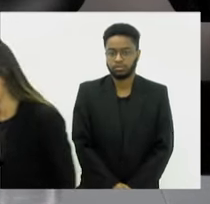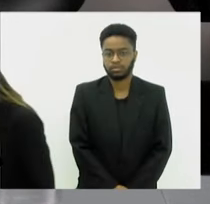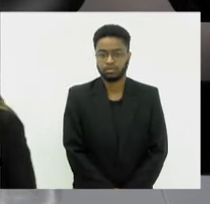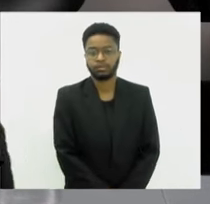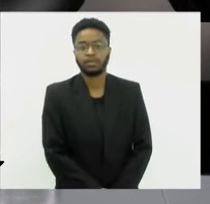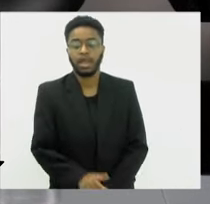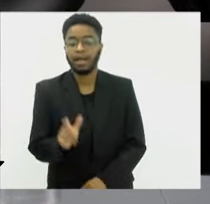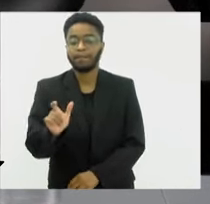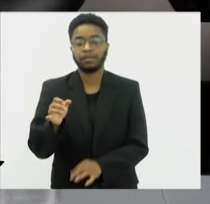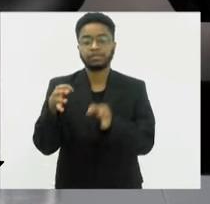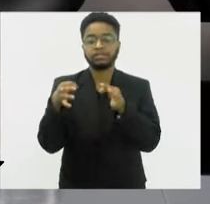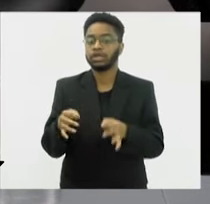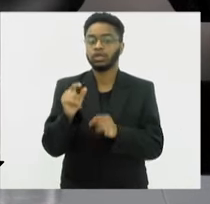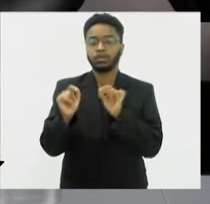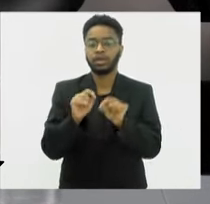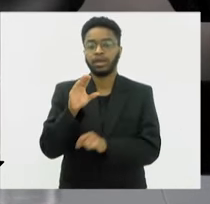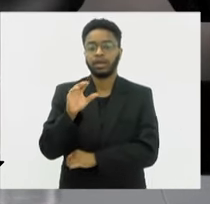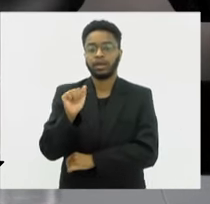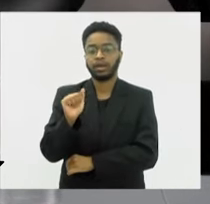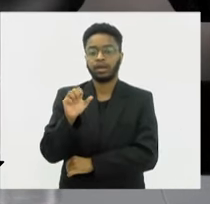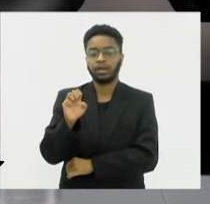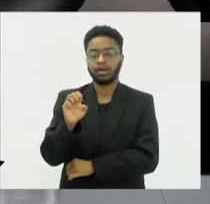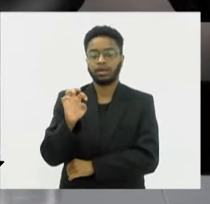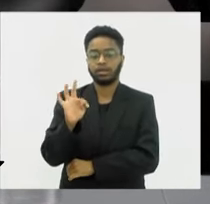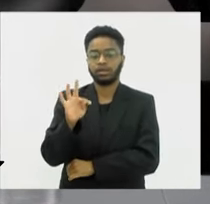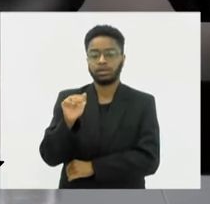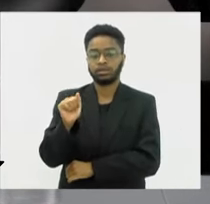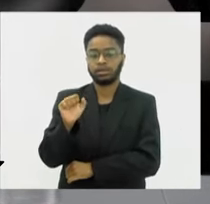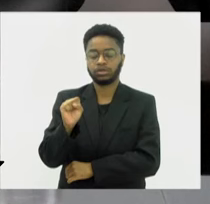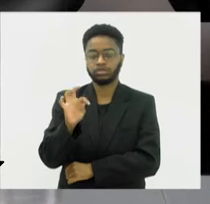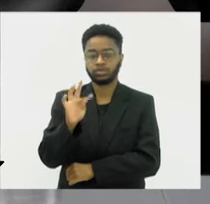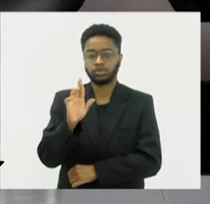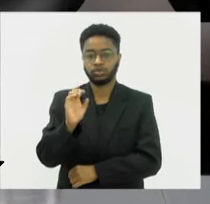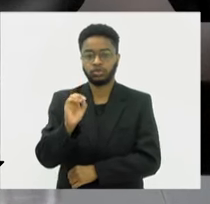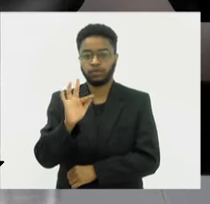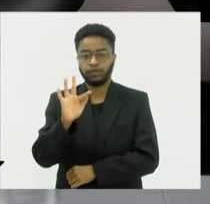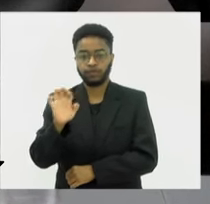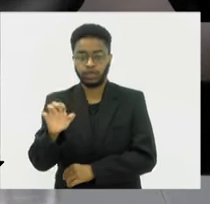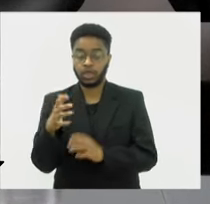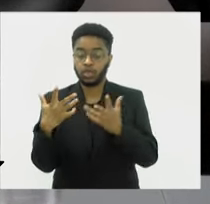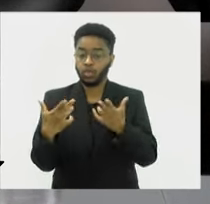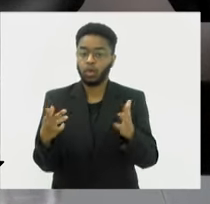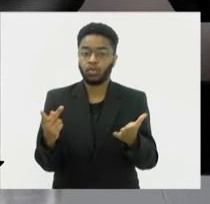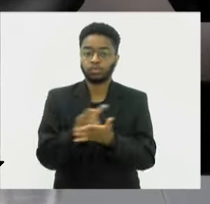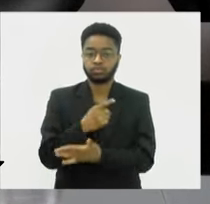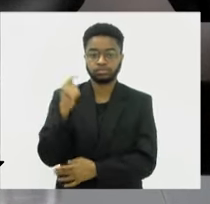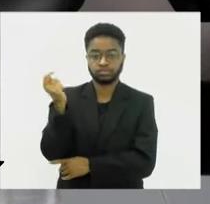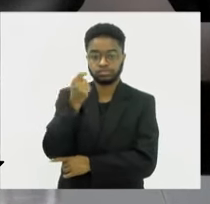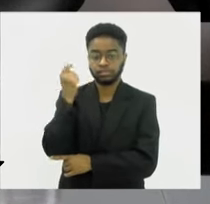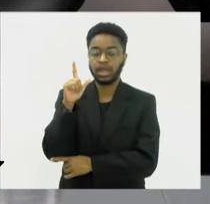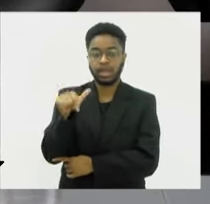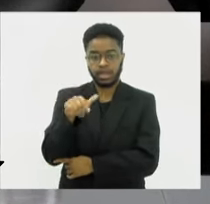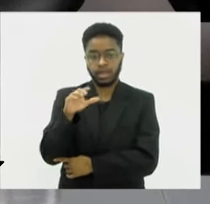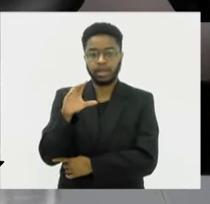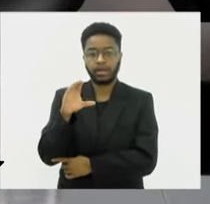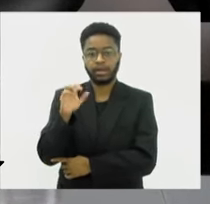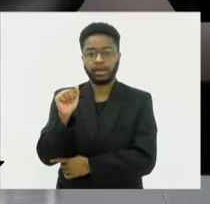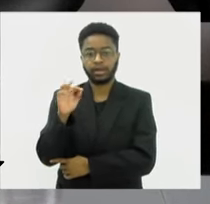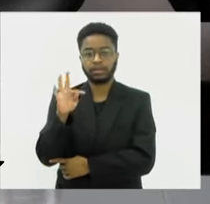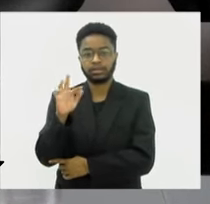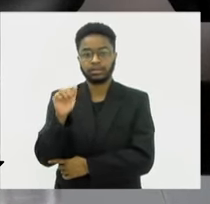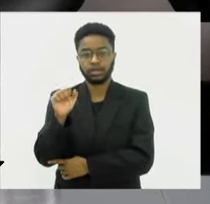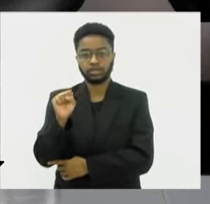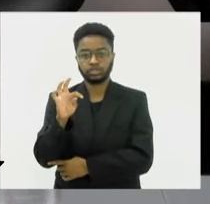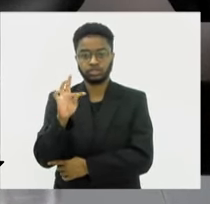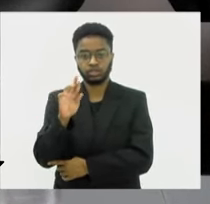catástrofe. Né? Tem aí? Como, por exemplo, aconteceu agora no Rio Grande do Sul, que foi uma catástrofe de ordem natural.